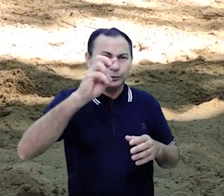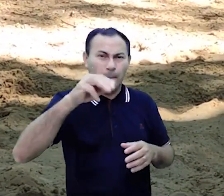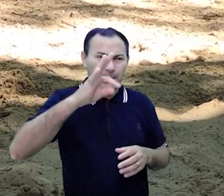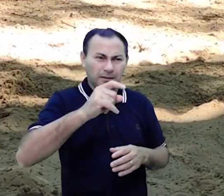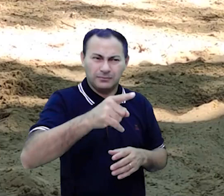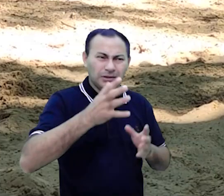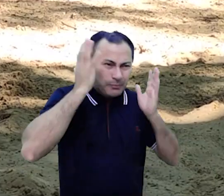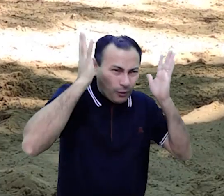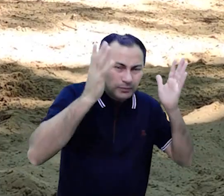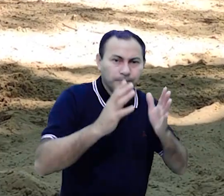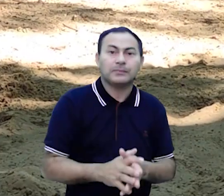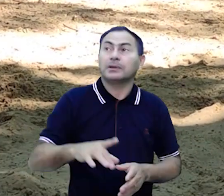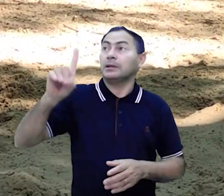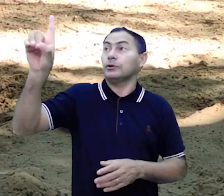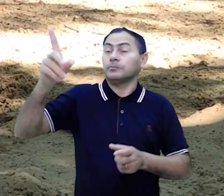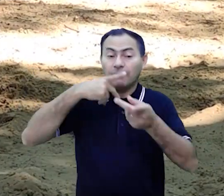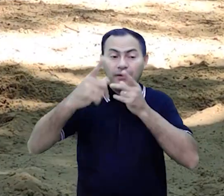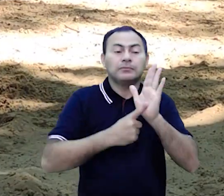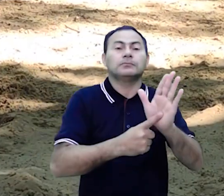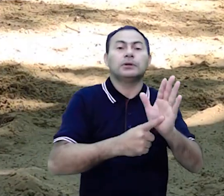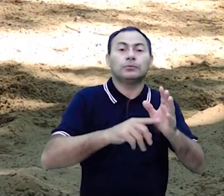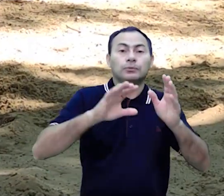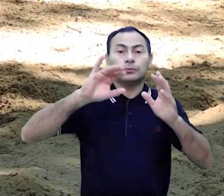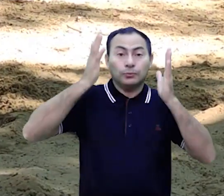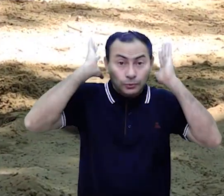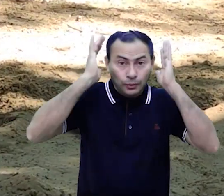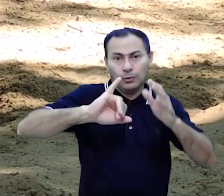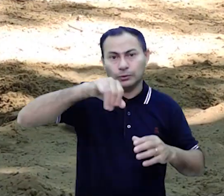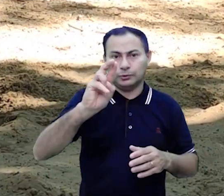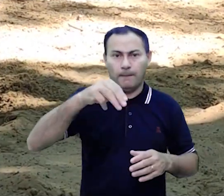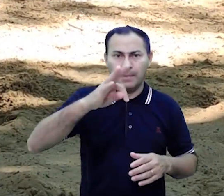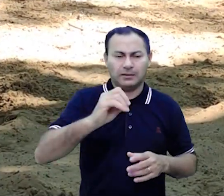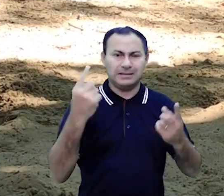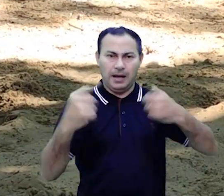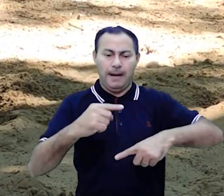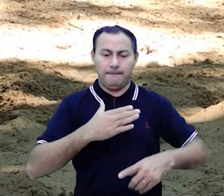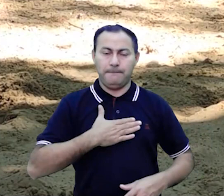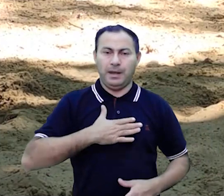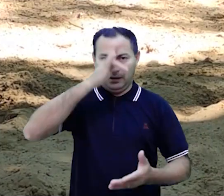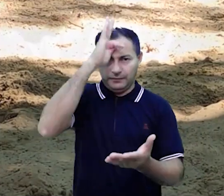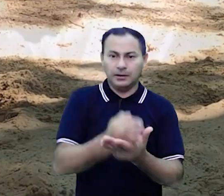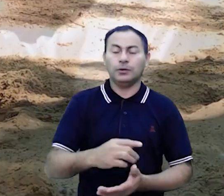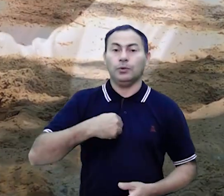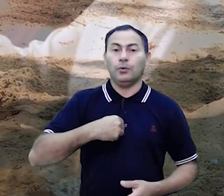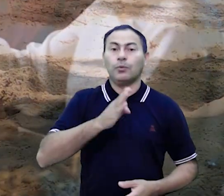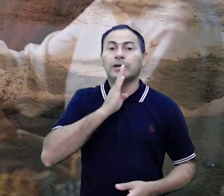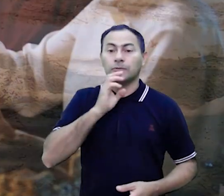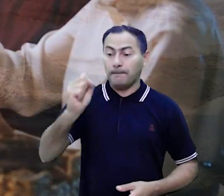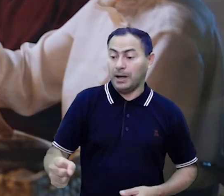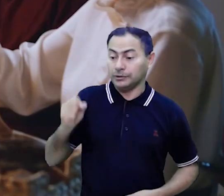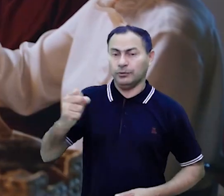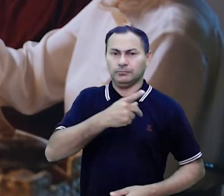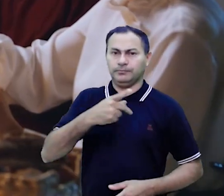de jumento. O fato de Deus ter falado através de um jumento desafiava muito a minha fé. Conheço um pastor